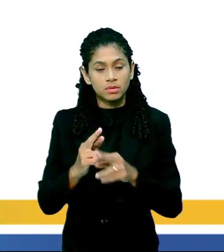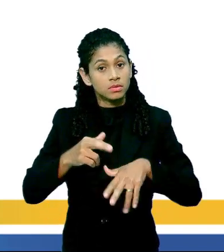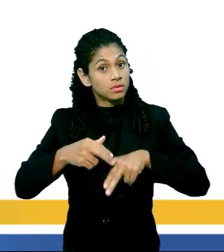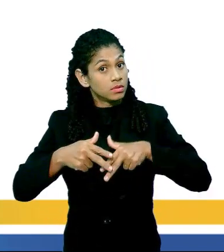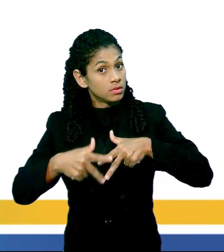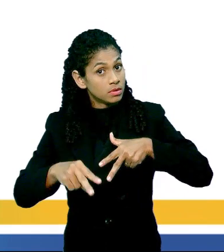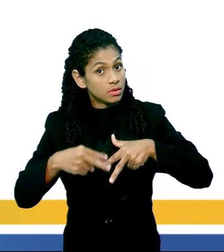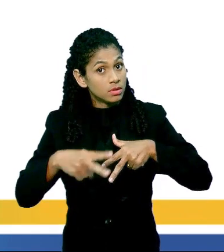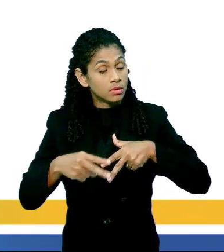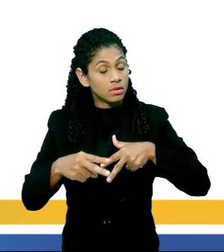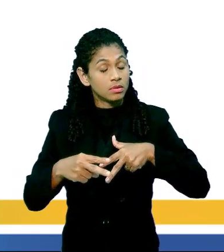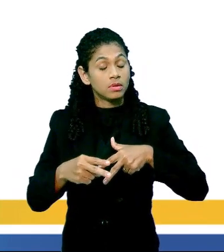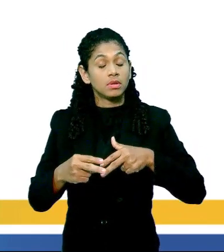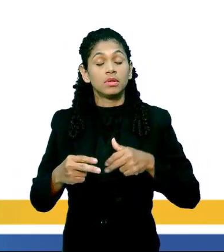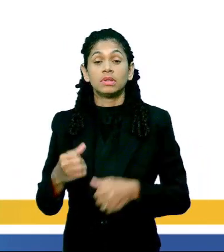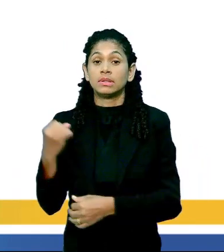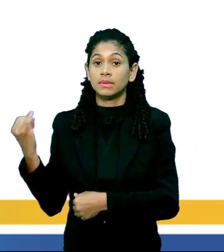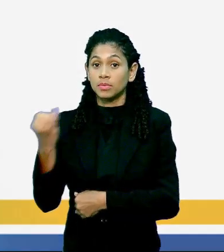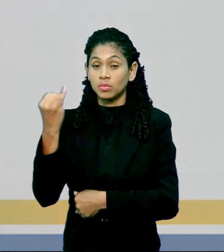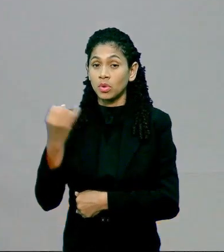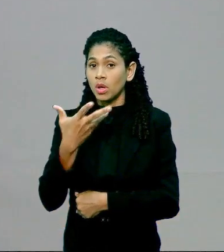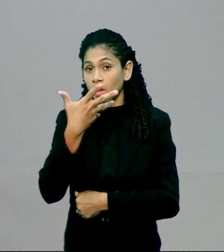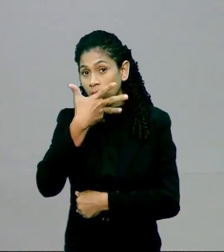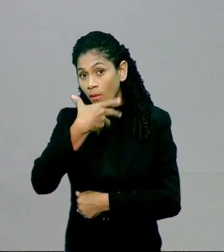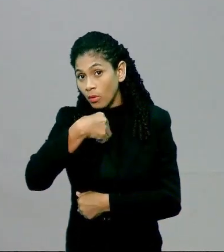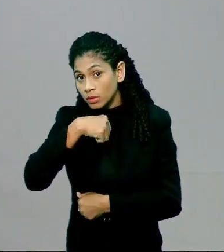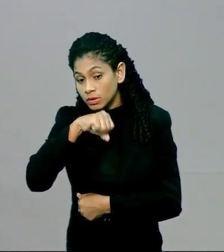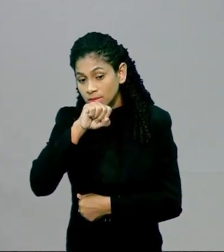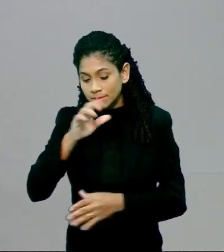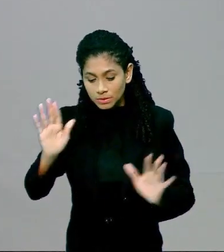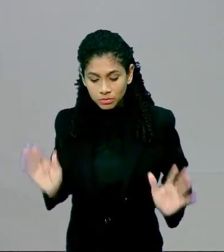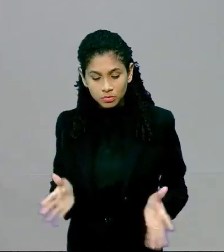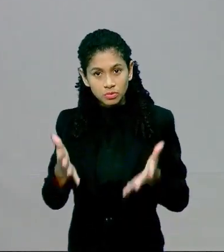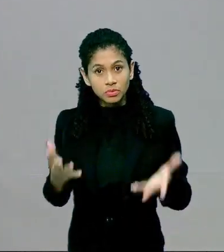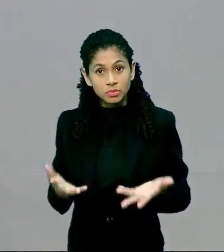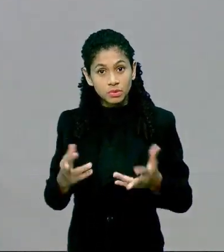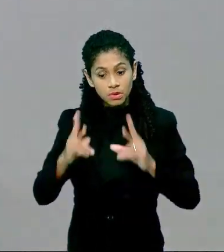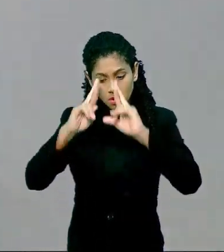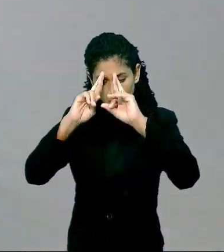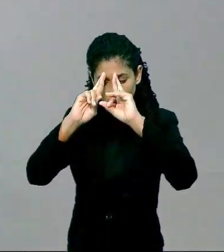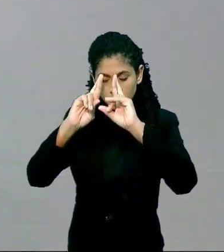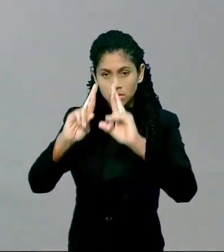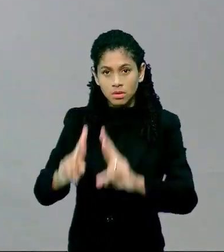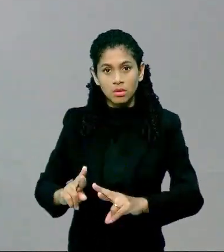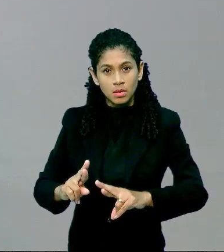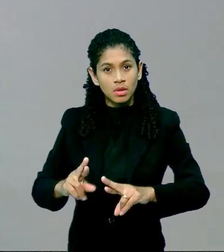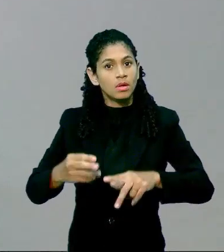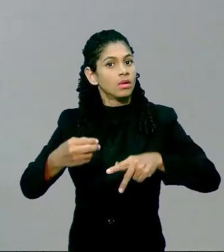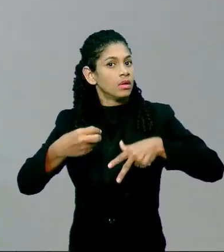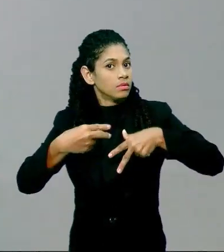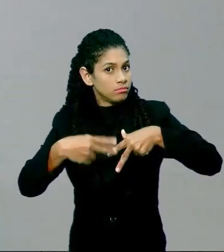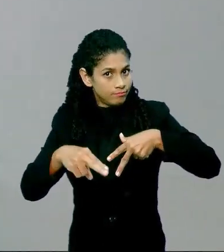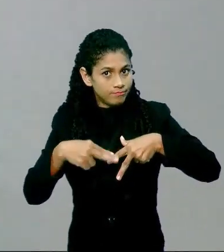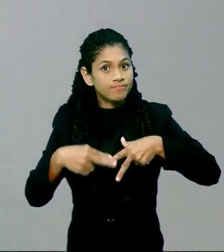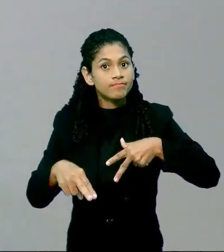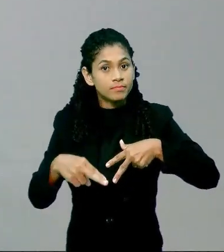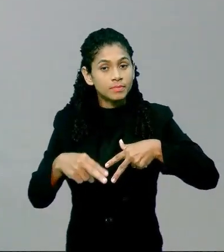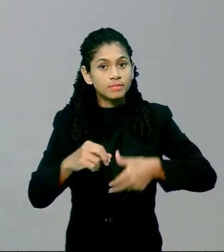seus filhos a brincarem respeitando o seu gênero. Pelo amor de Deus, questão de gênero, essa hora do campeonato,